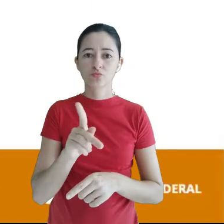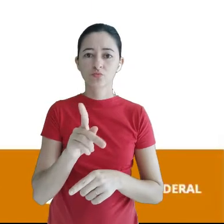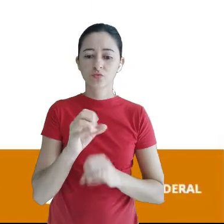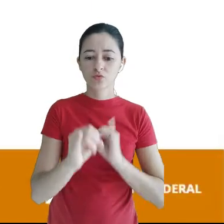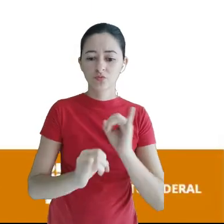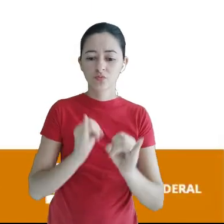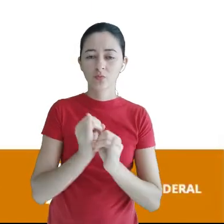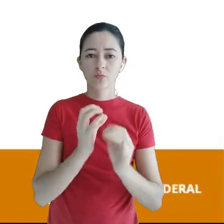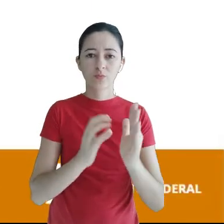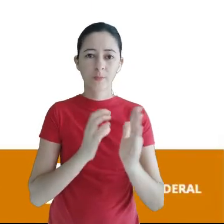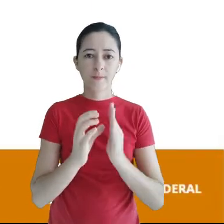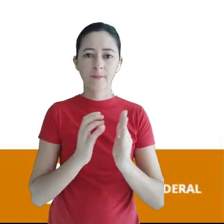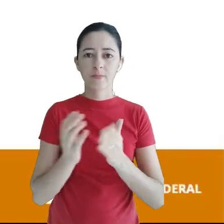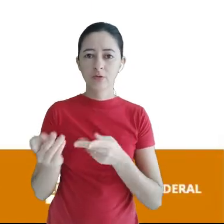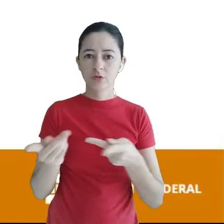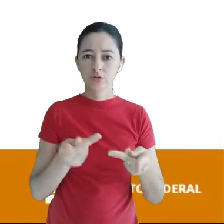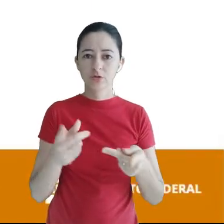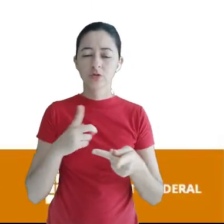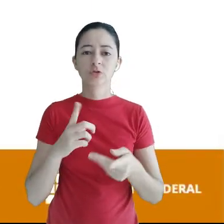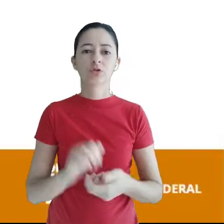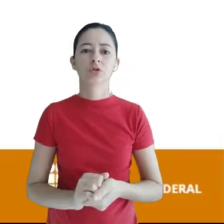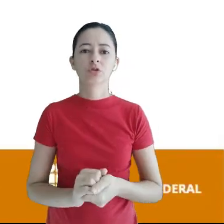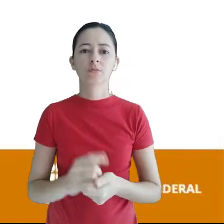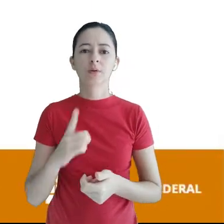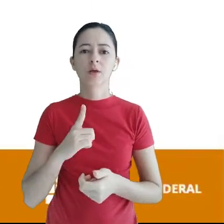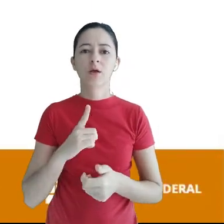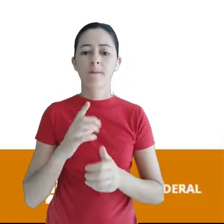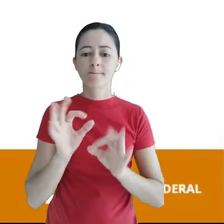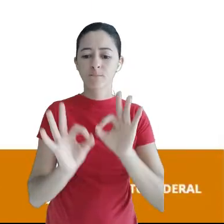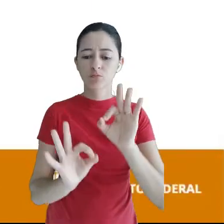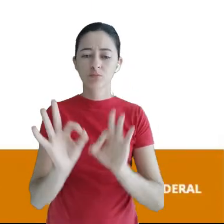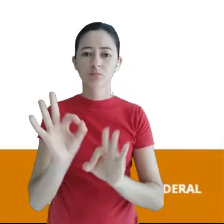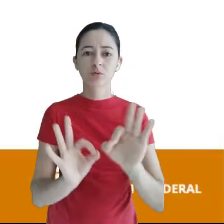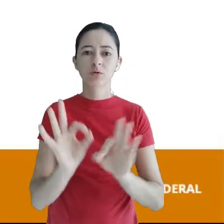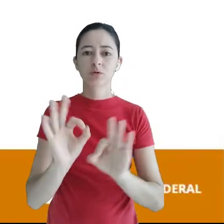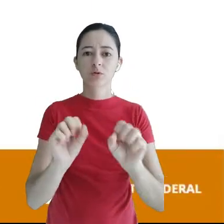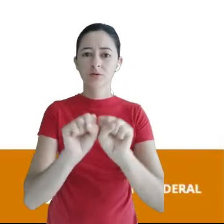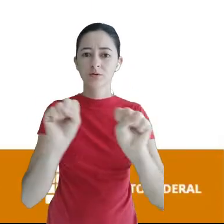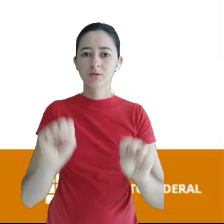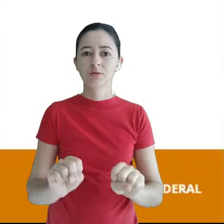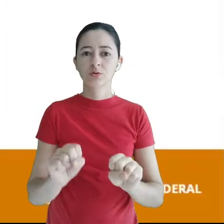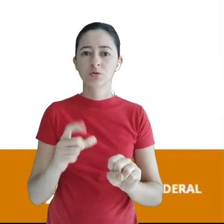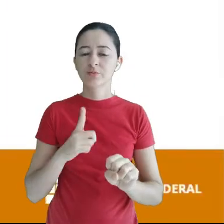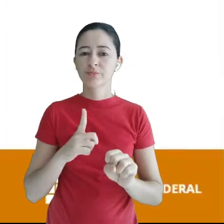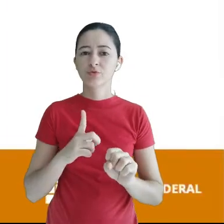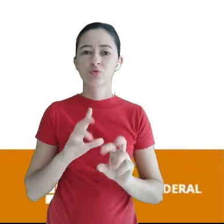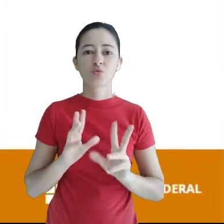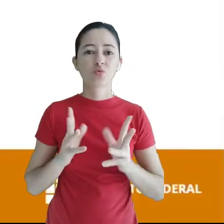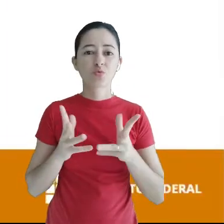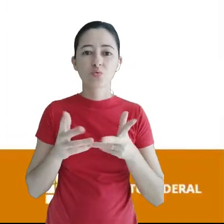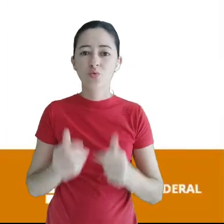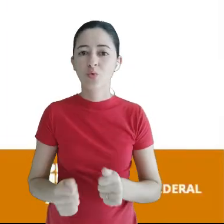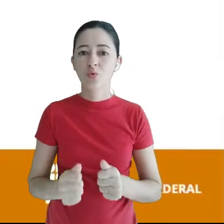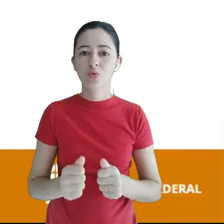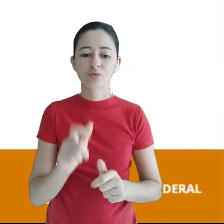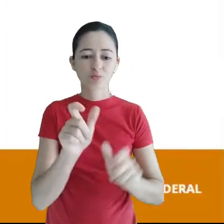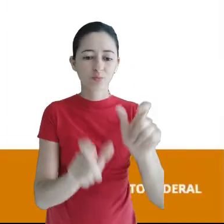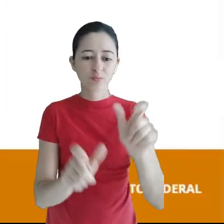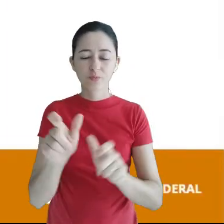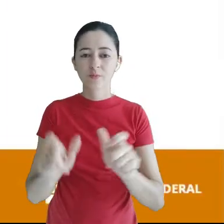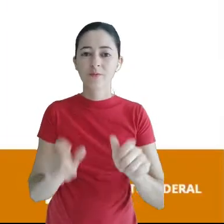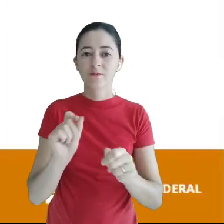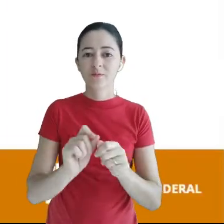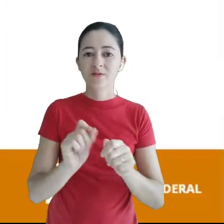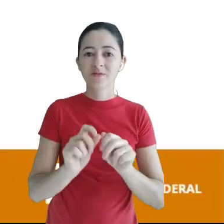sistema, eu aposto quantos reais, com quem quiser, que ninguém fará um diagrama igual. Todos eles terão